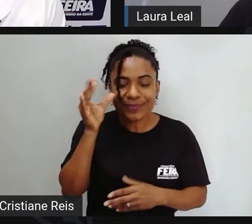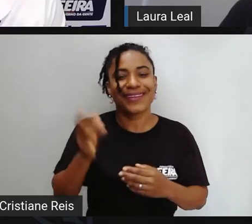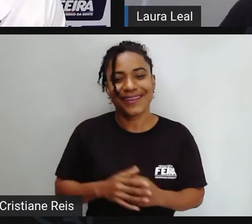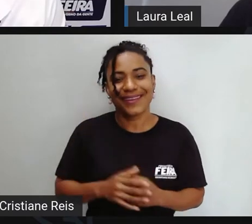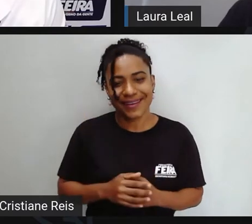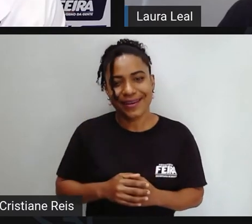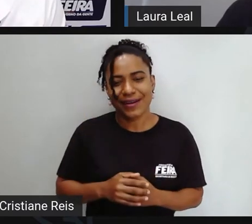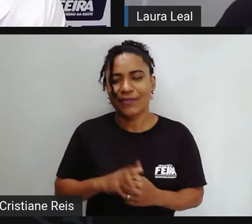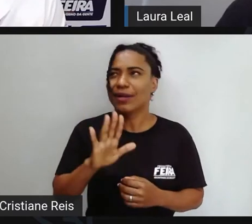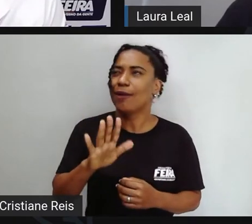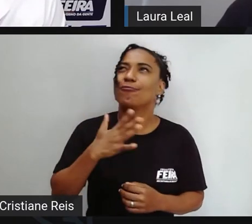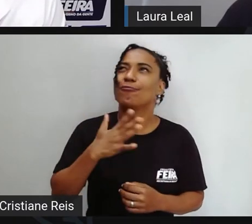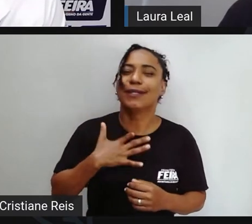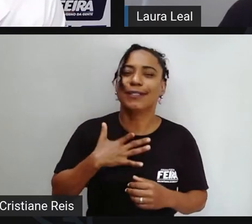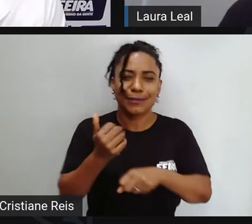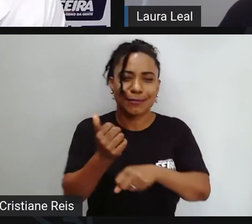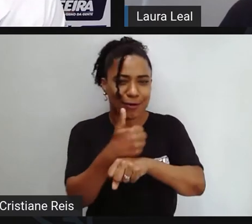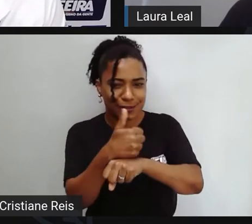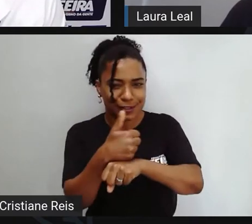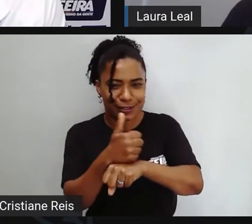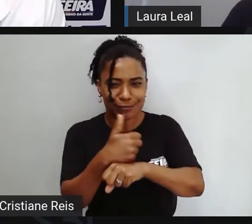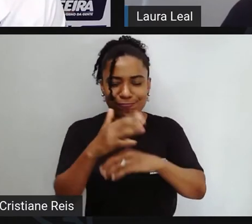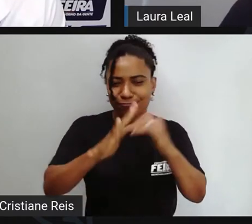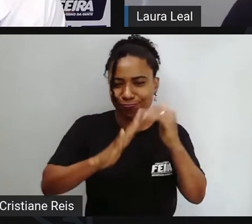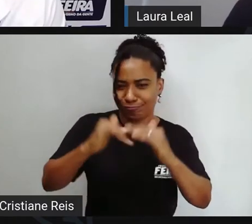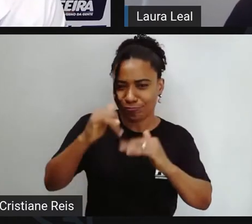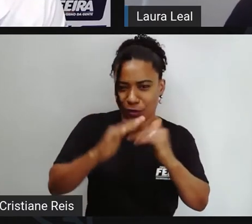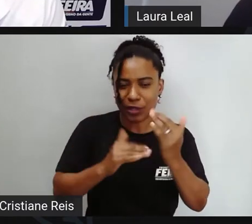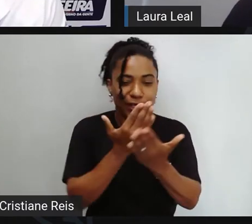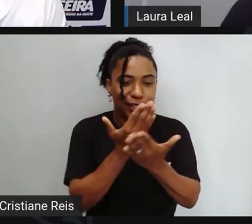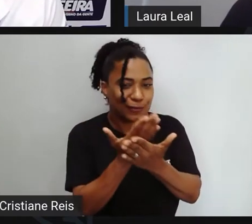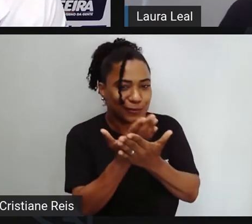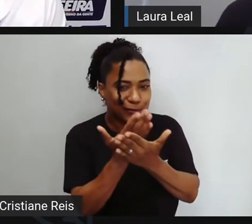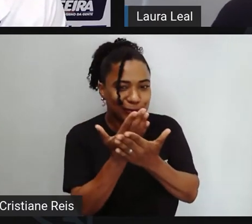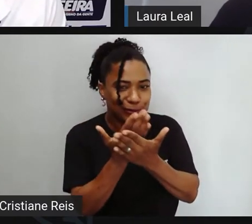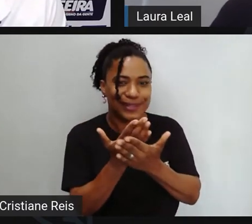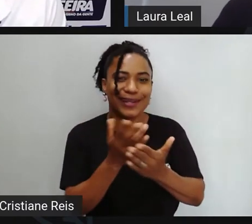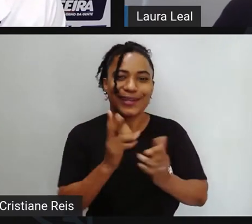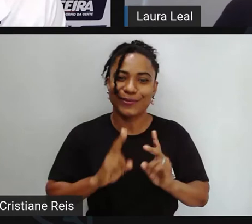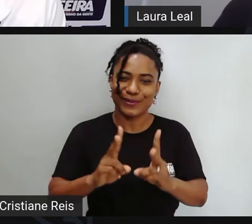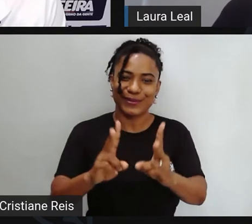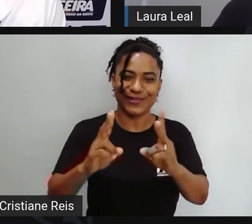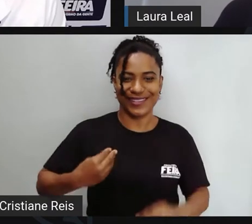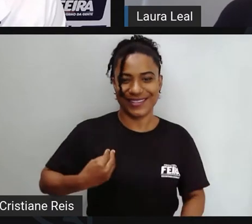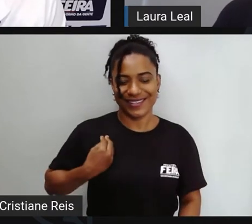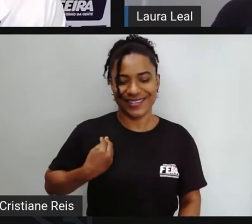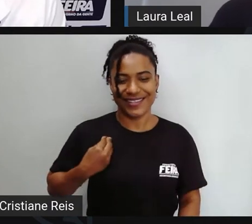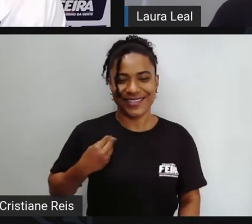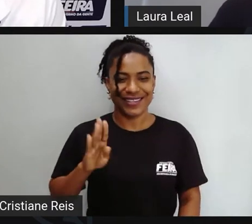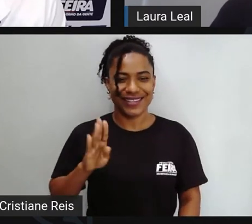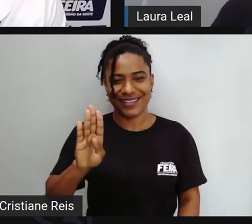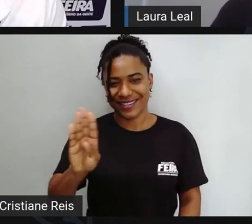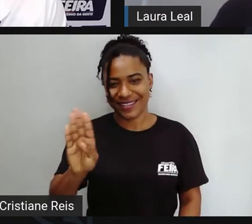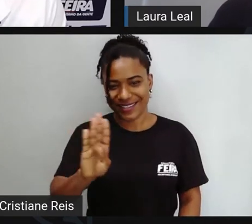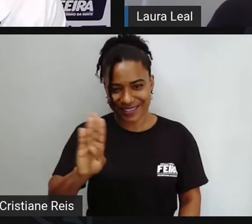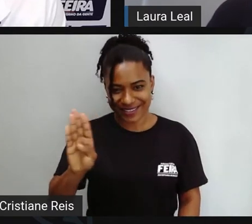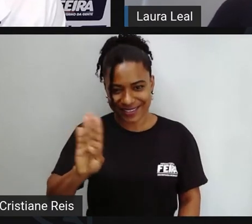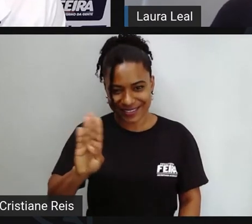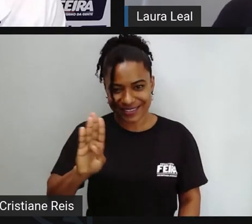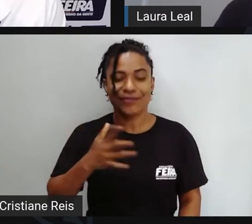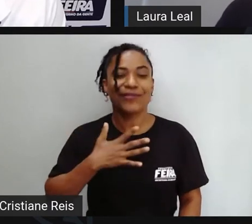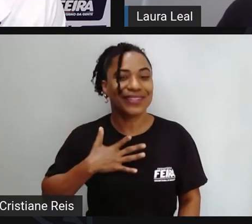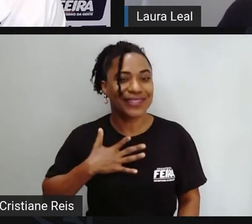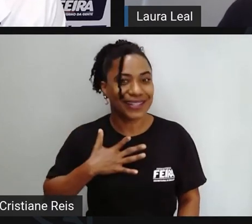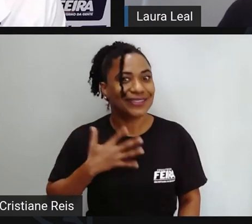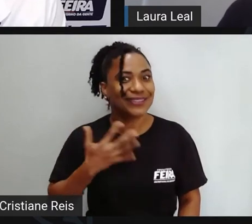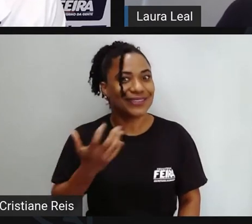continuar estudando e que eu pudesse continuar estudando biologia, que era a área que eu mais gostava de estudar na época da graduação, né? E aí eu